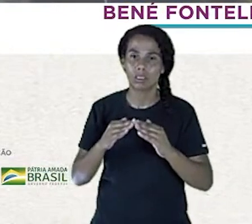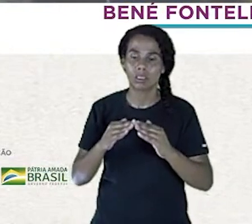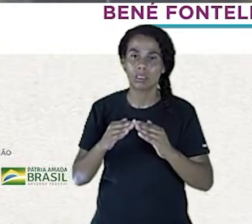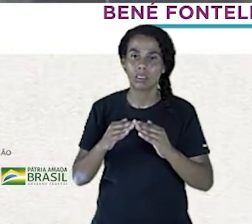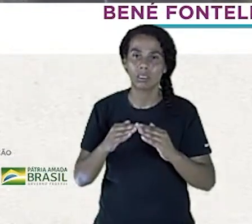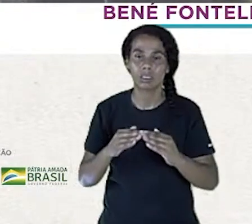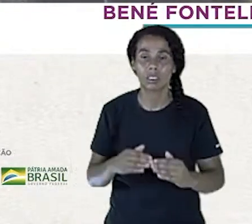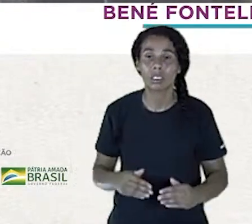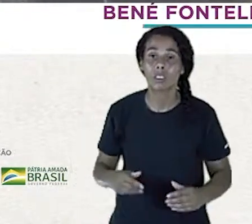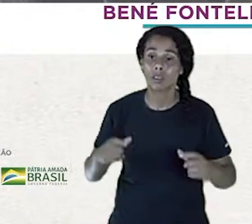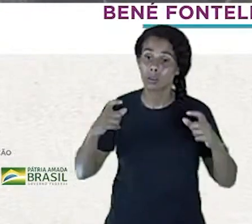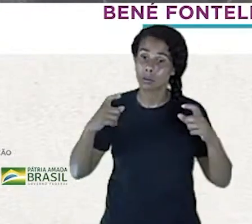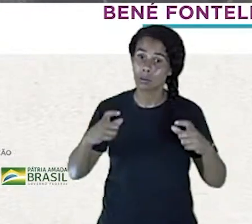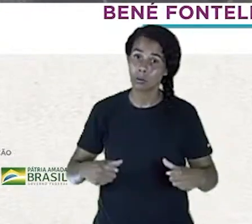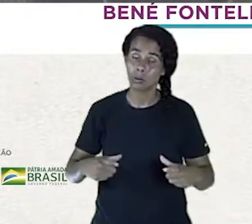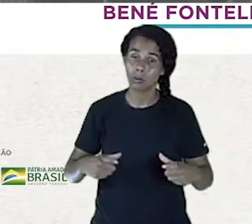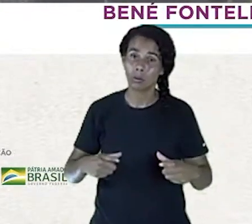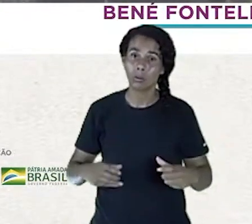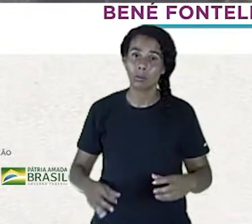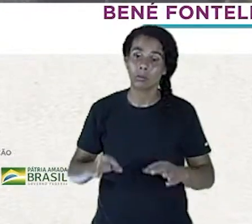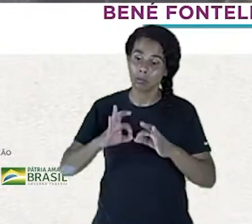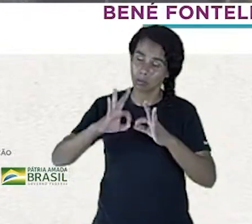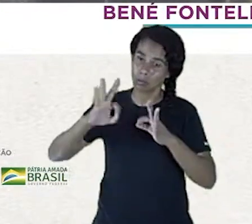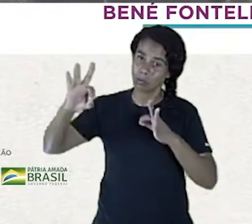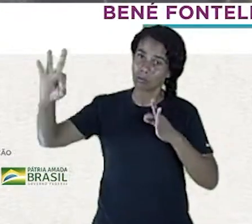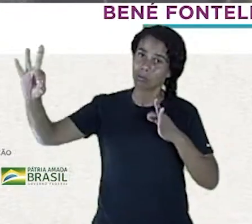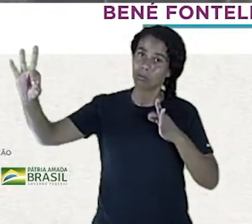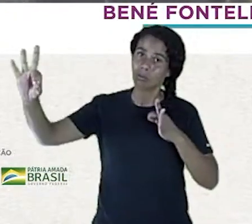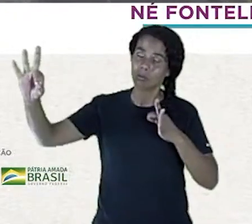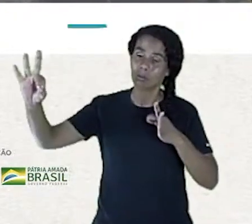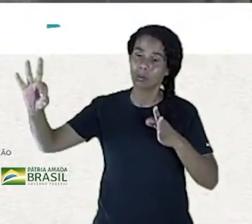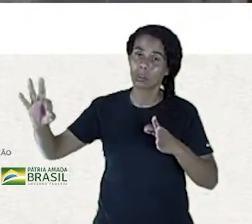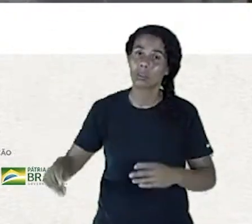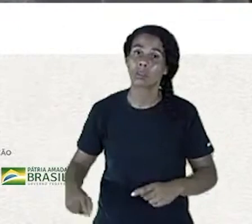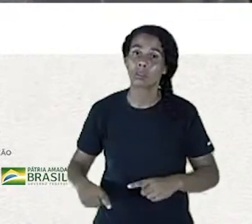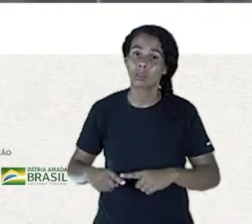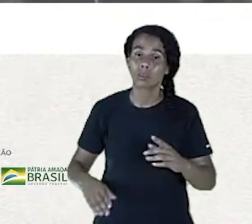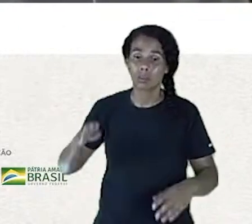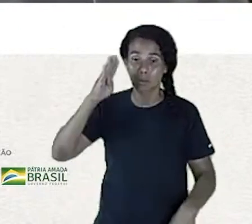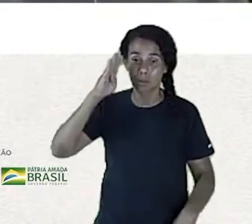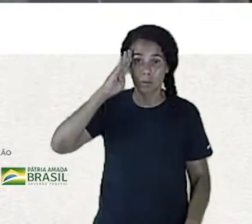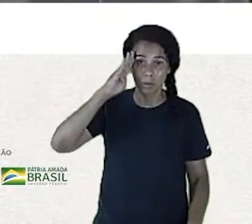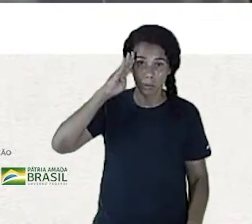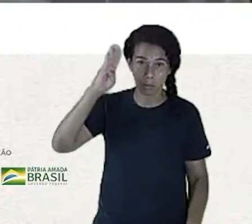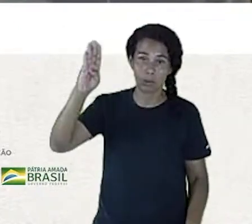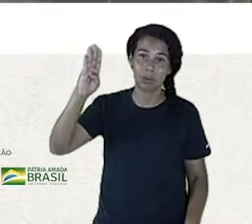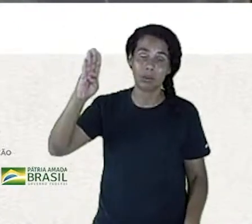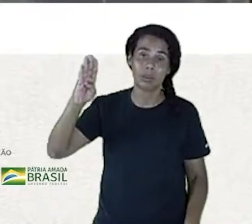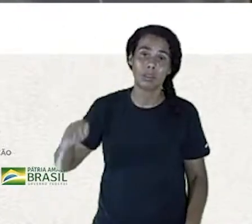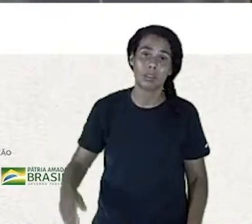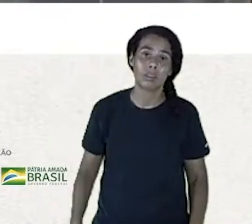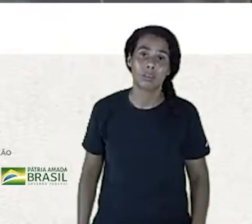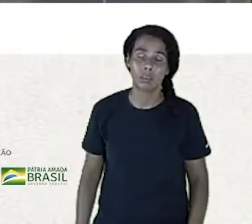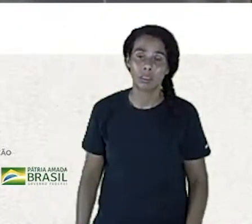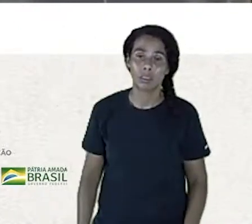indígenas quiriris, que estão aldeados aqui em Minas Gerais, fugidos do Rio São Francisco, da